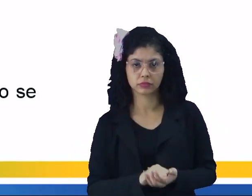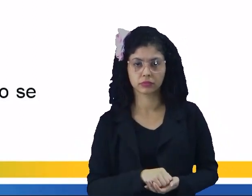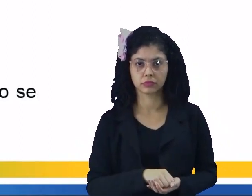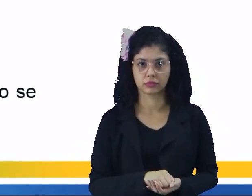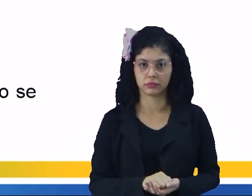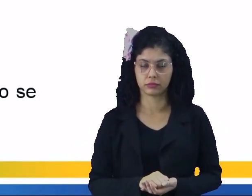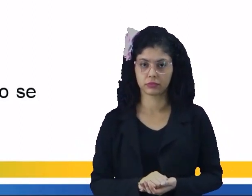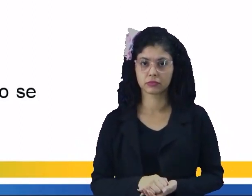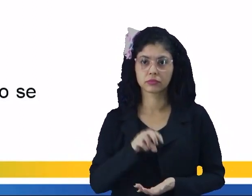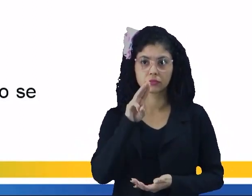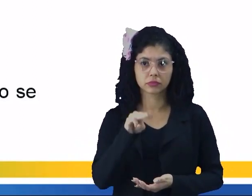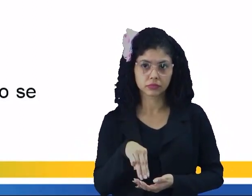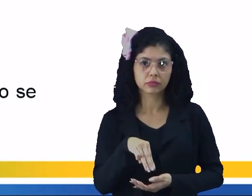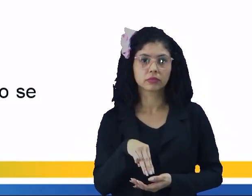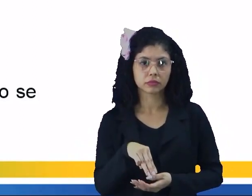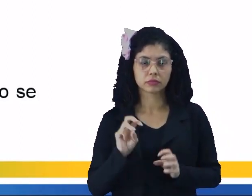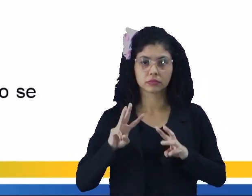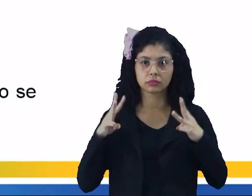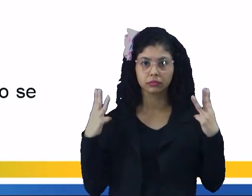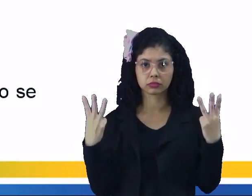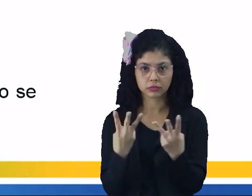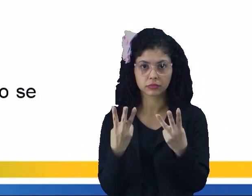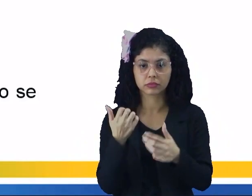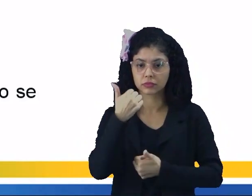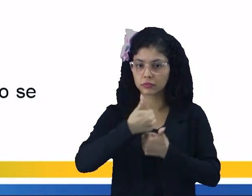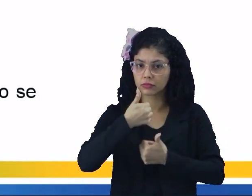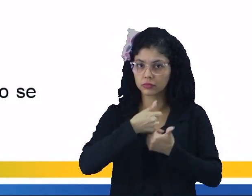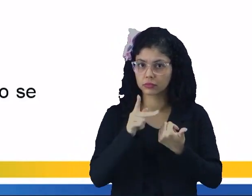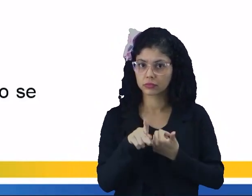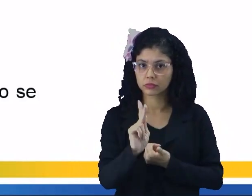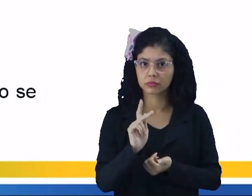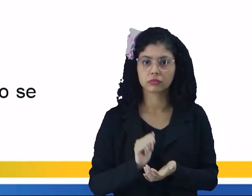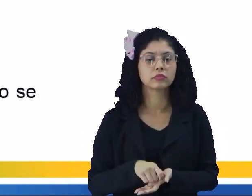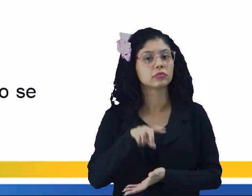que o m de massa foi substituído pelo K